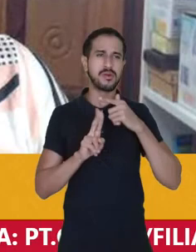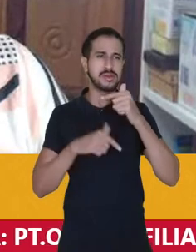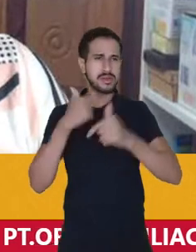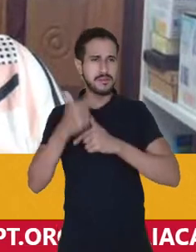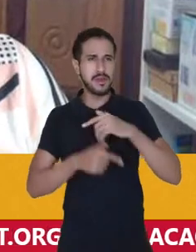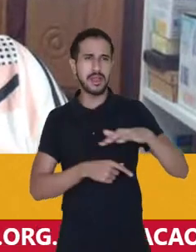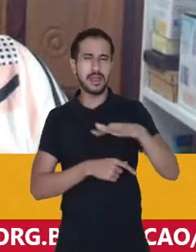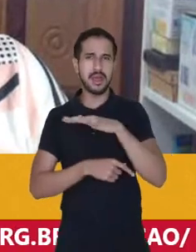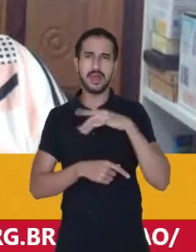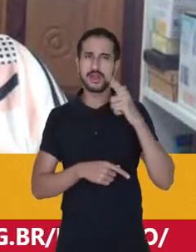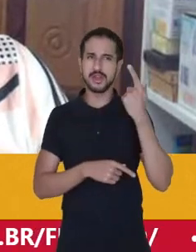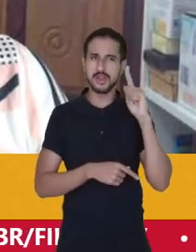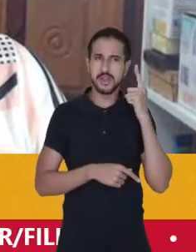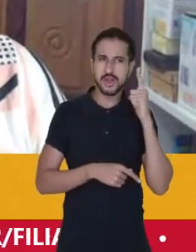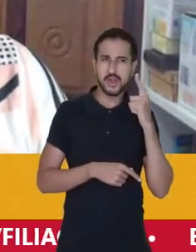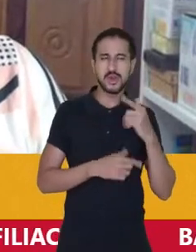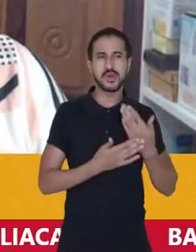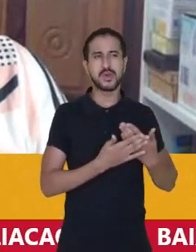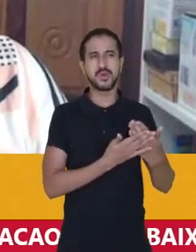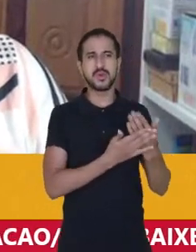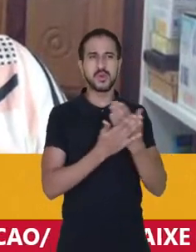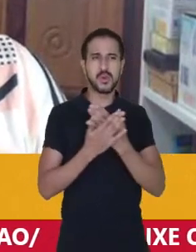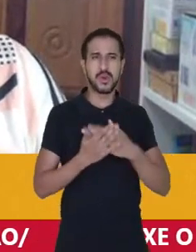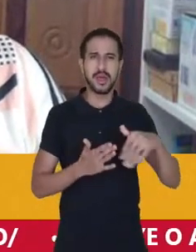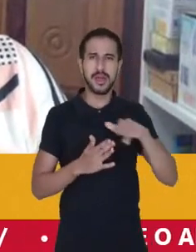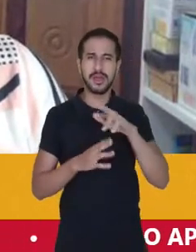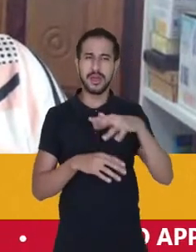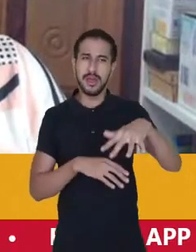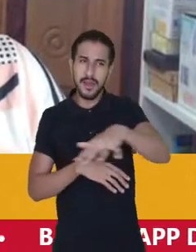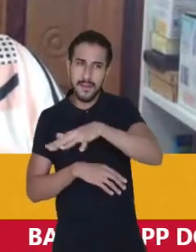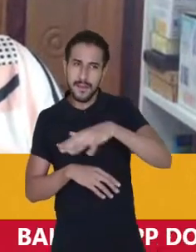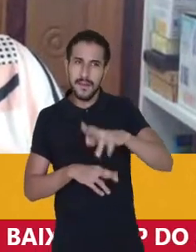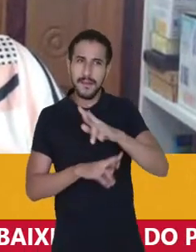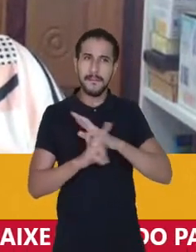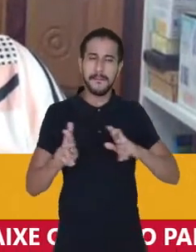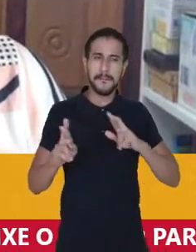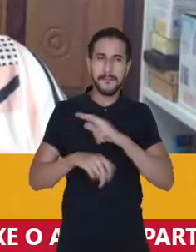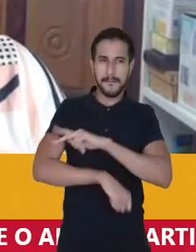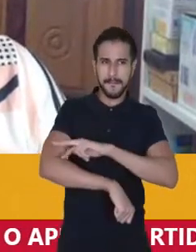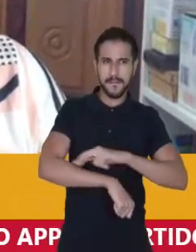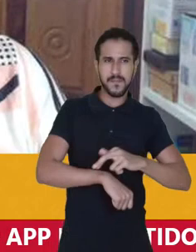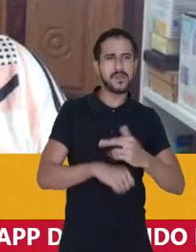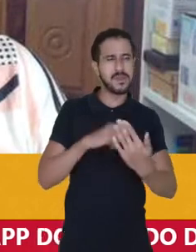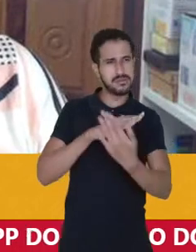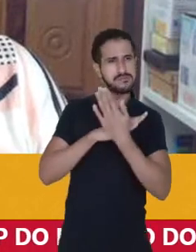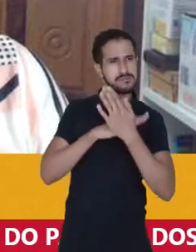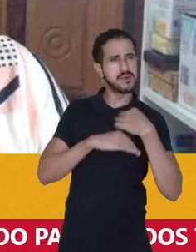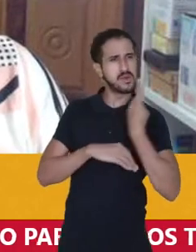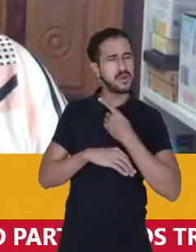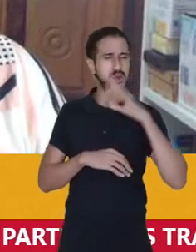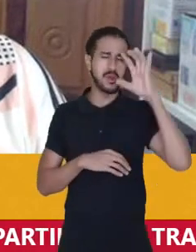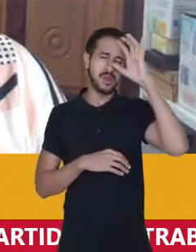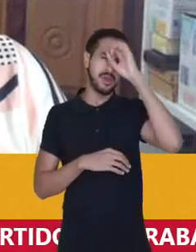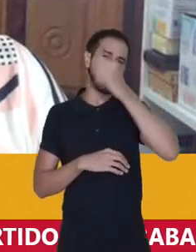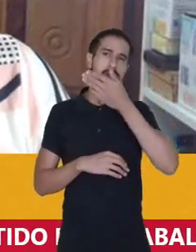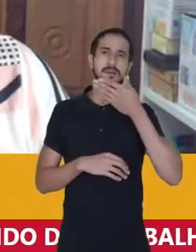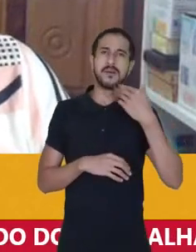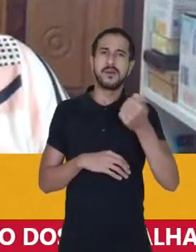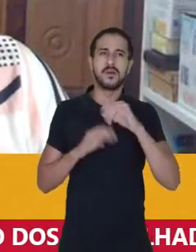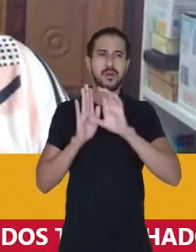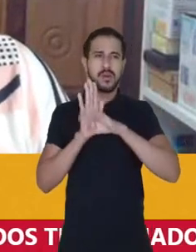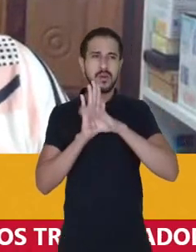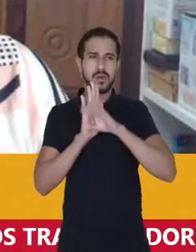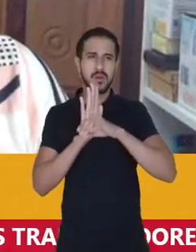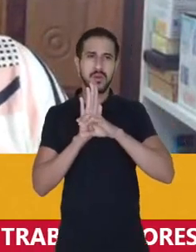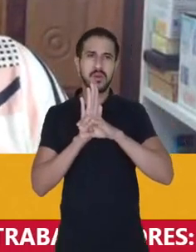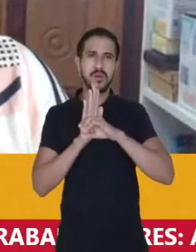da geografia, discute a questão do espaço e relações raciais, que você nos ajudasse a compreender, né, o